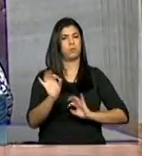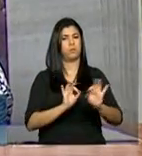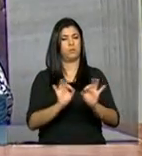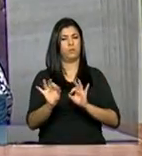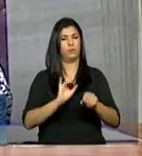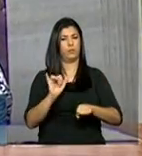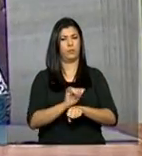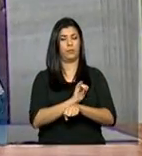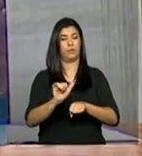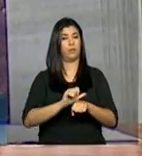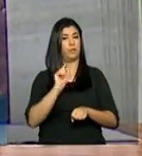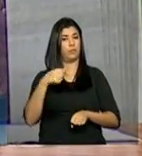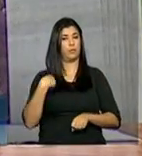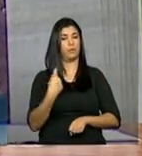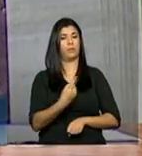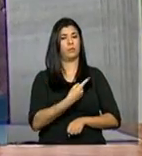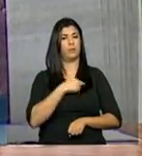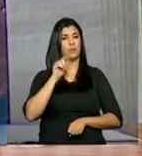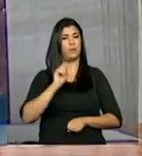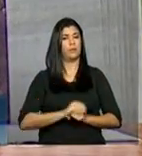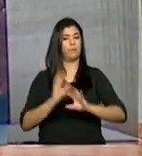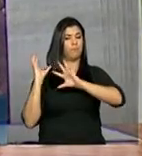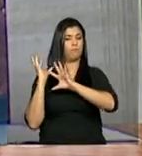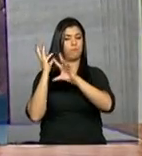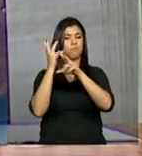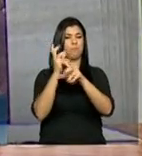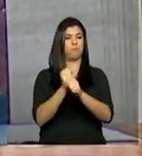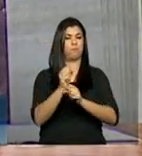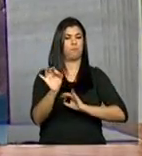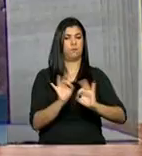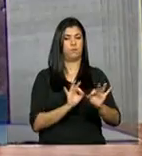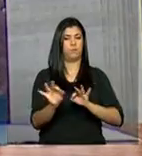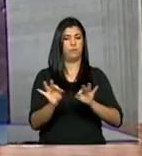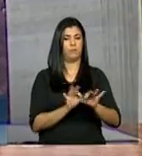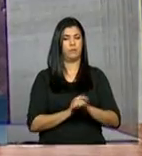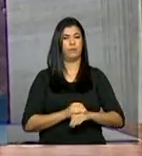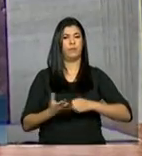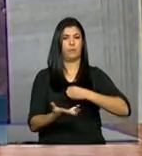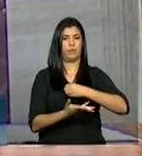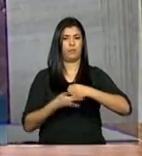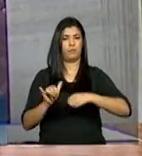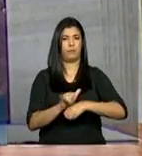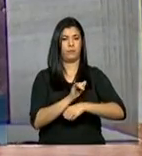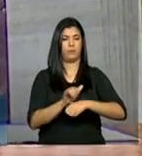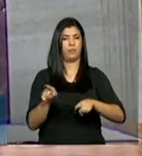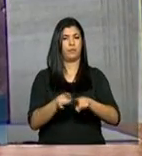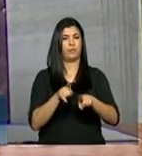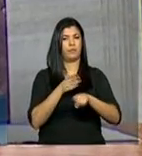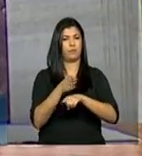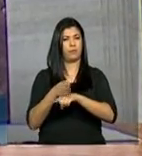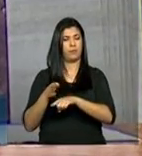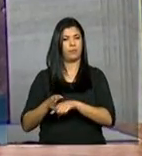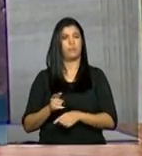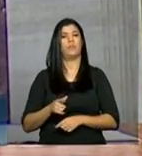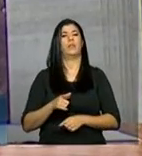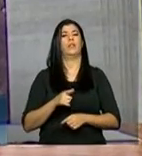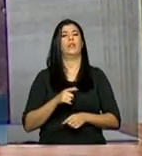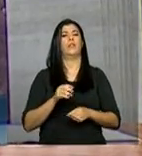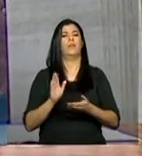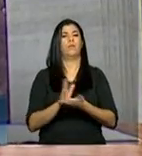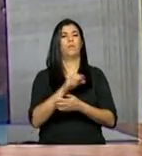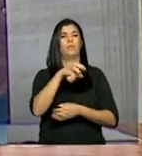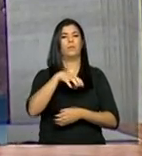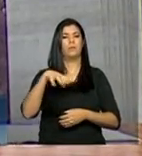contínuo com o qual a gente resgatou o planejamento e infraestrutura, retomamos o investimento em setores